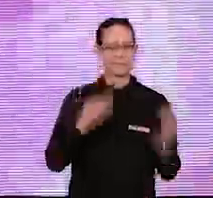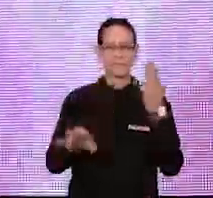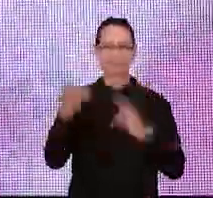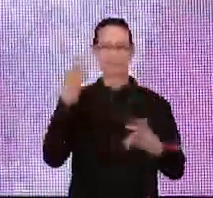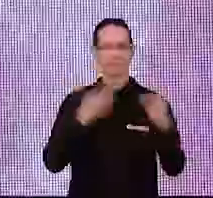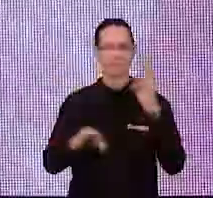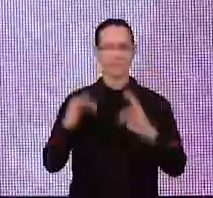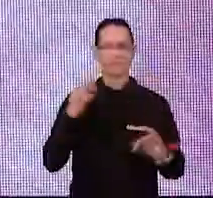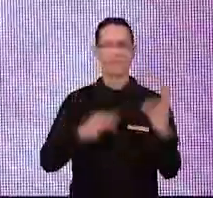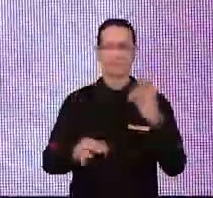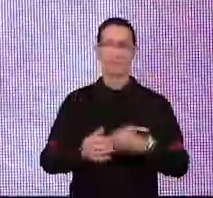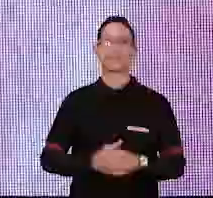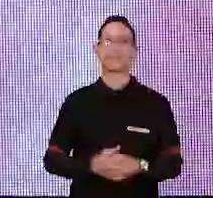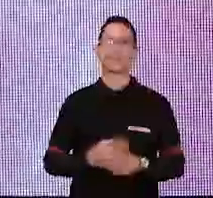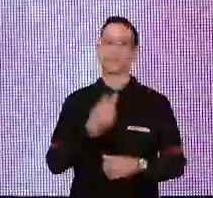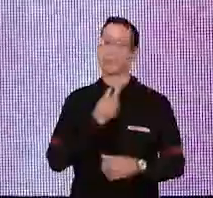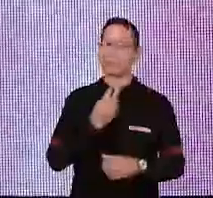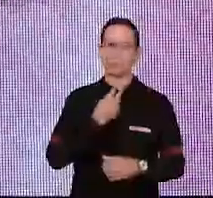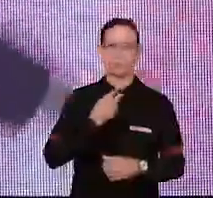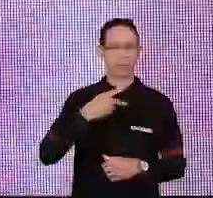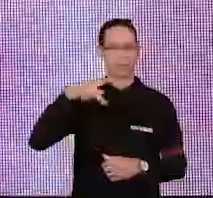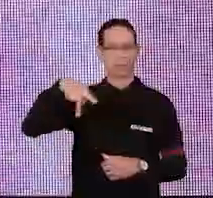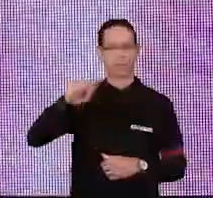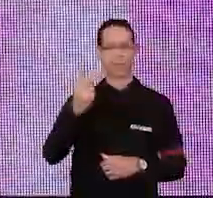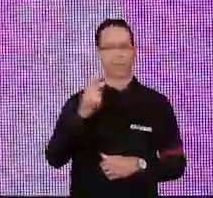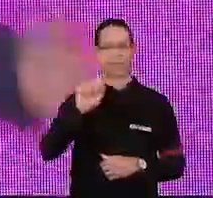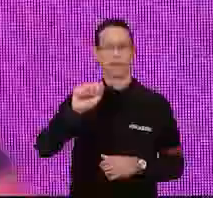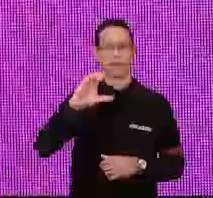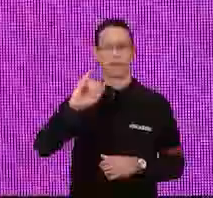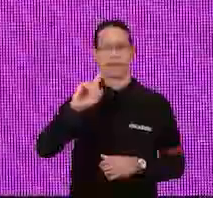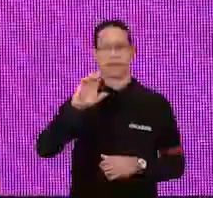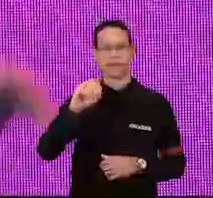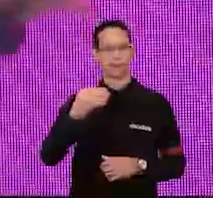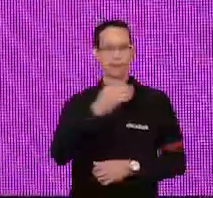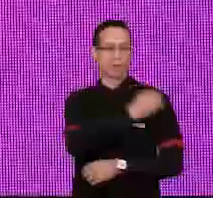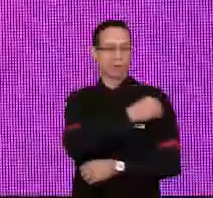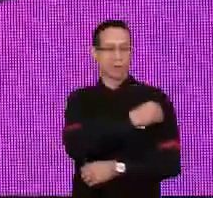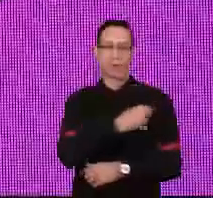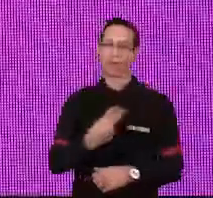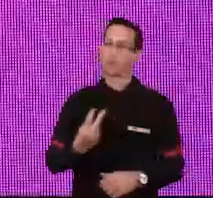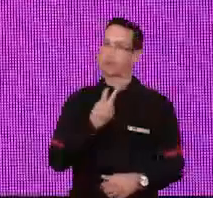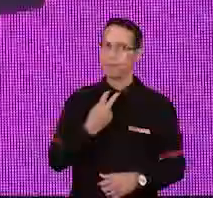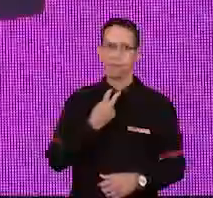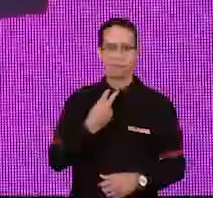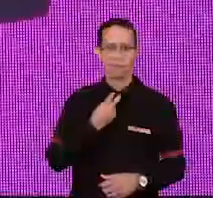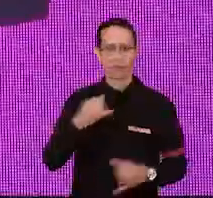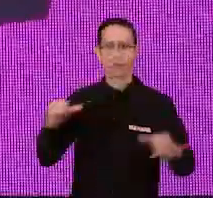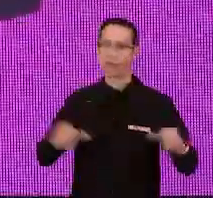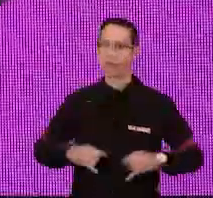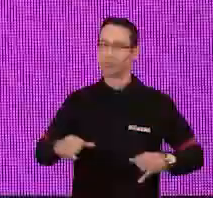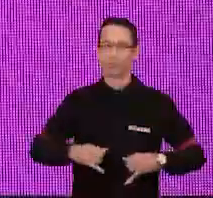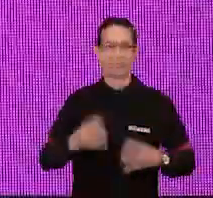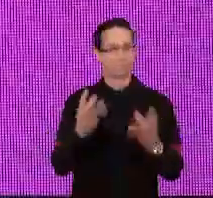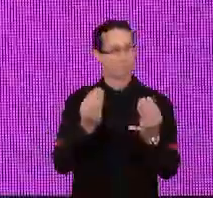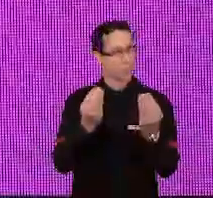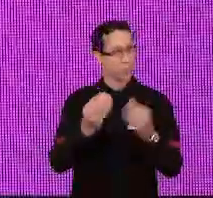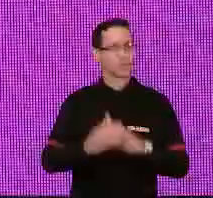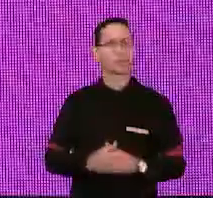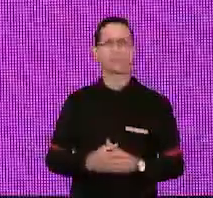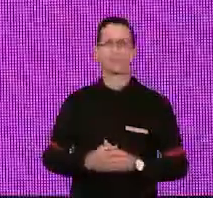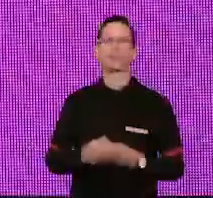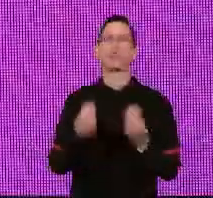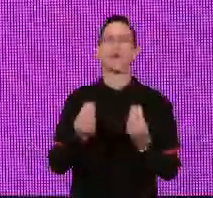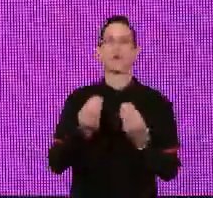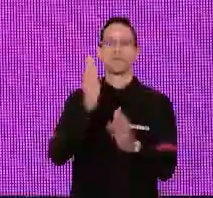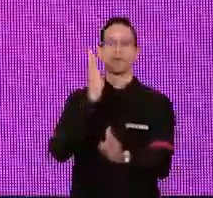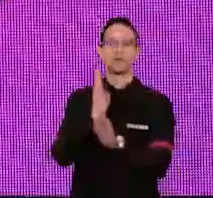pH ácido, isso aqui não pode ter produto otológico ácido, alcoólico. Esse bicho está sofrendo demais, né? E aí, como é que